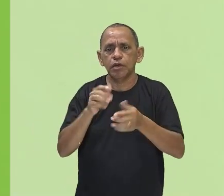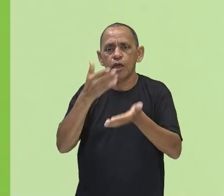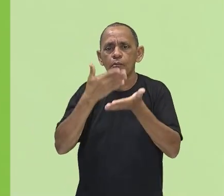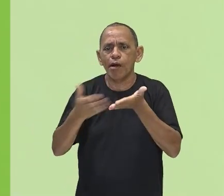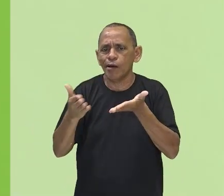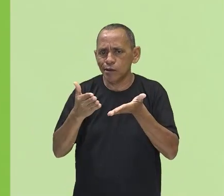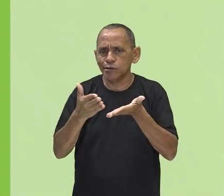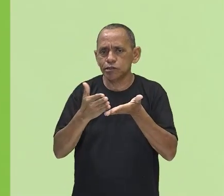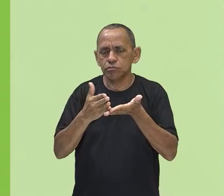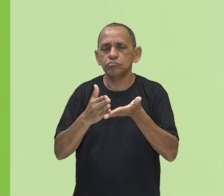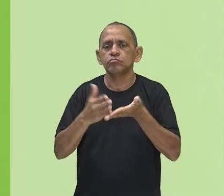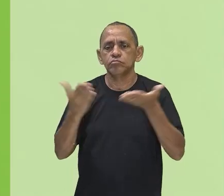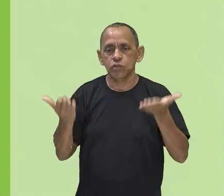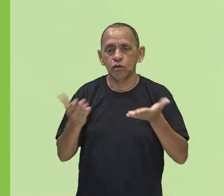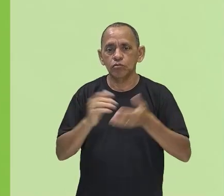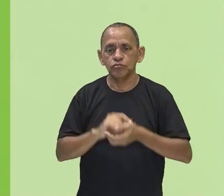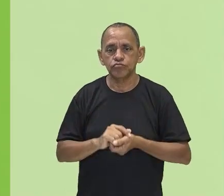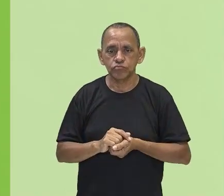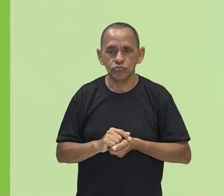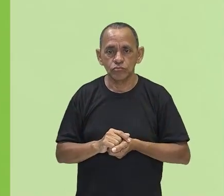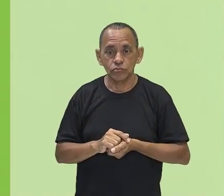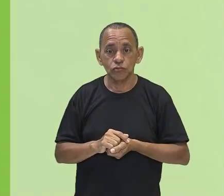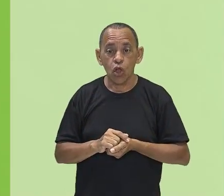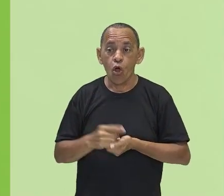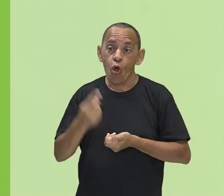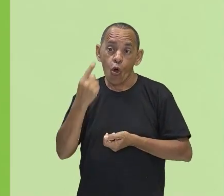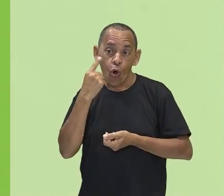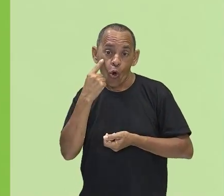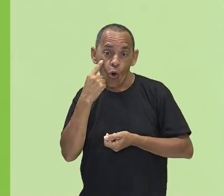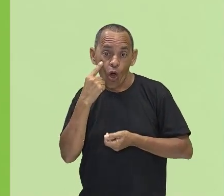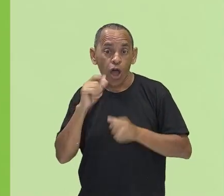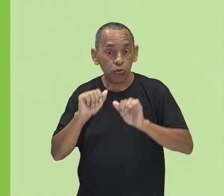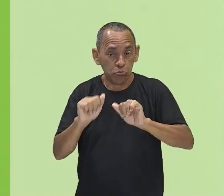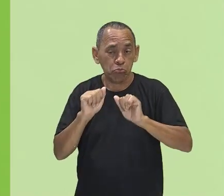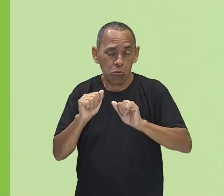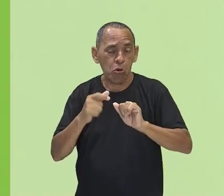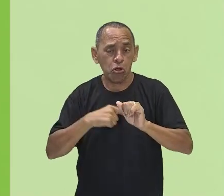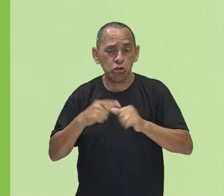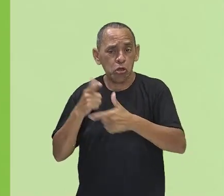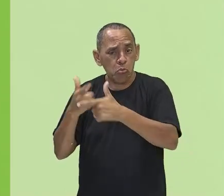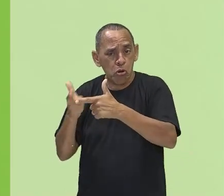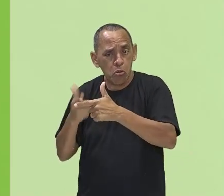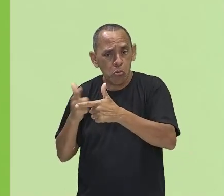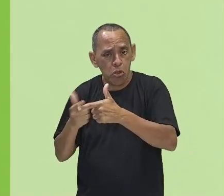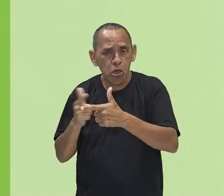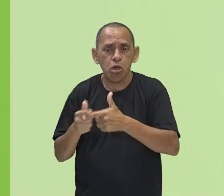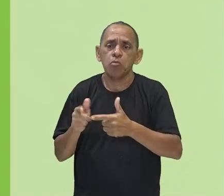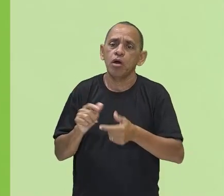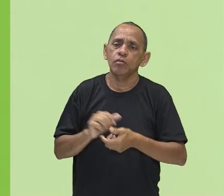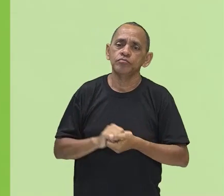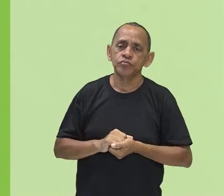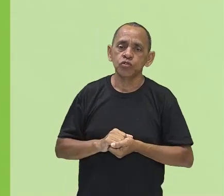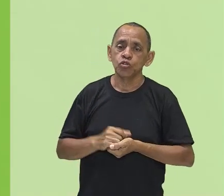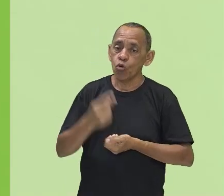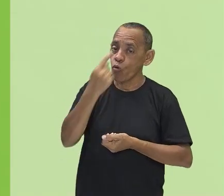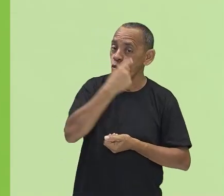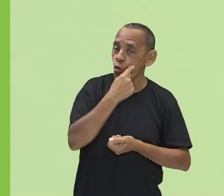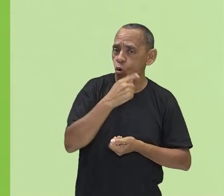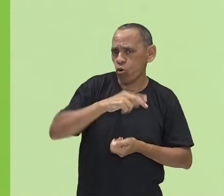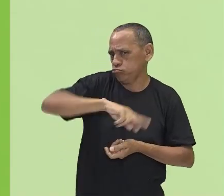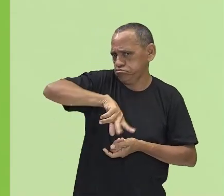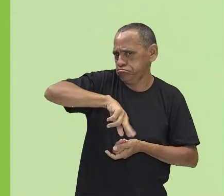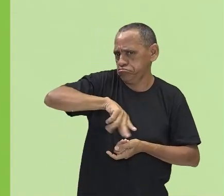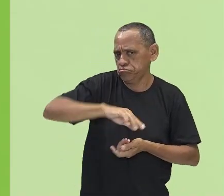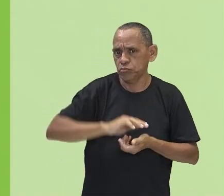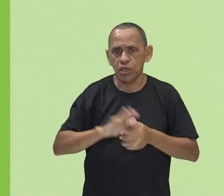um lado pode ser plano ou não, e no outro vai ser um lado curvo. Normalmente as nossas lentes elas vão ser